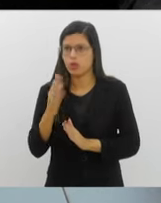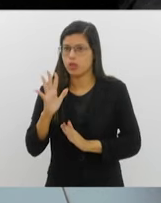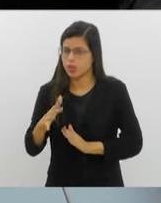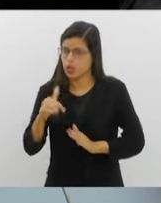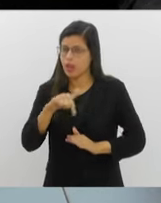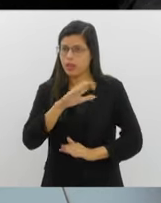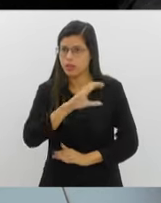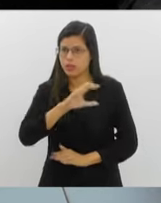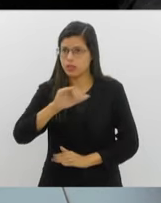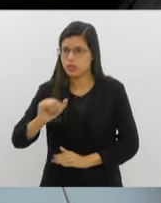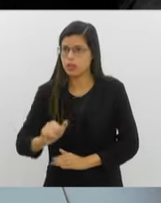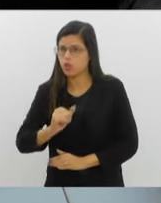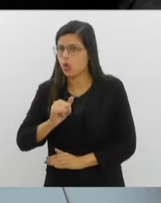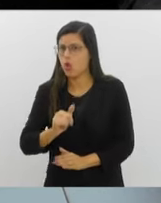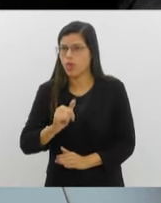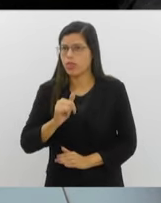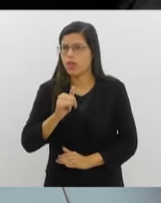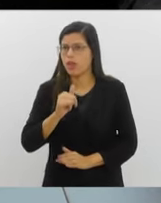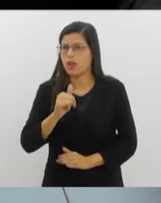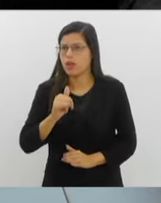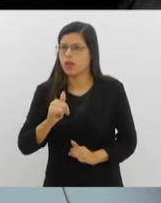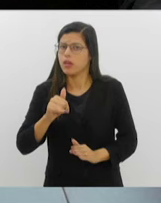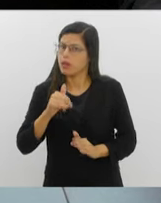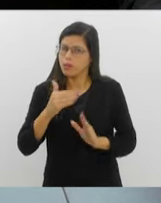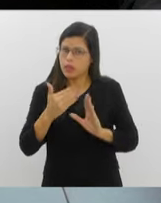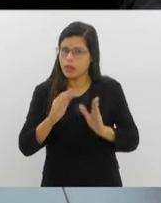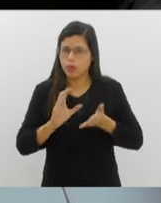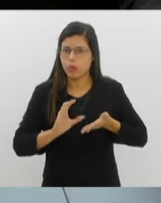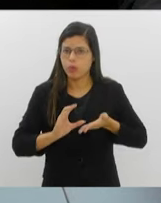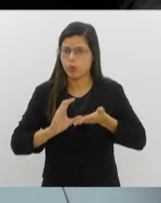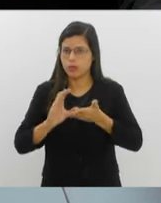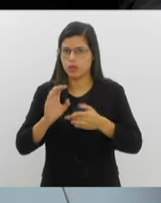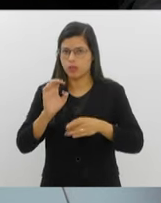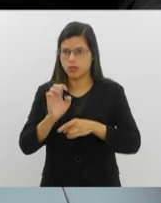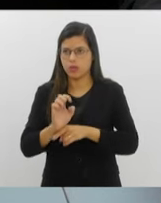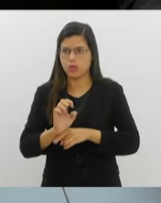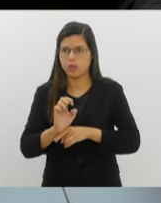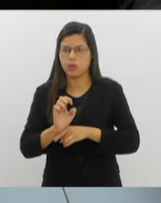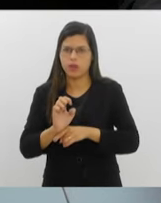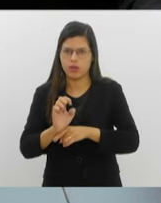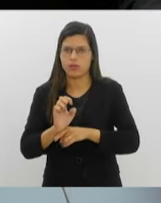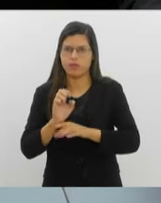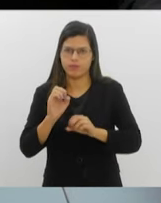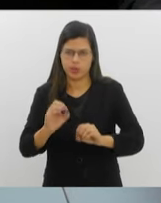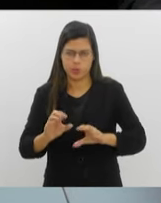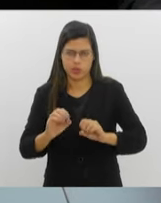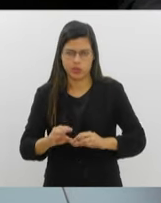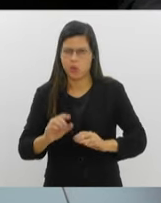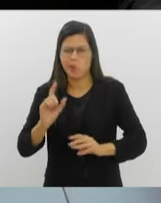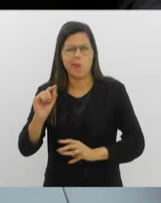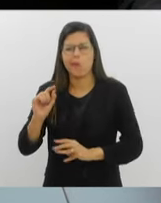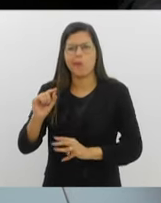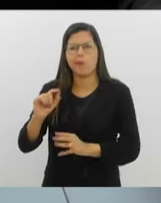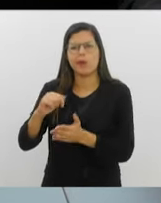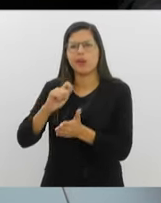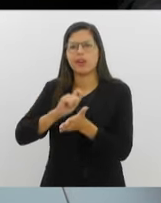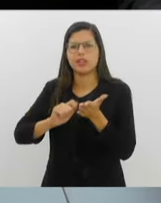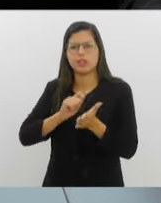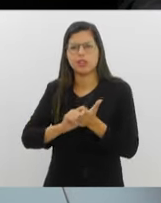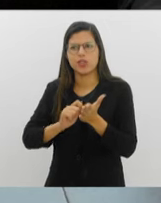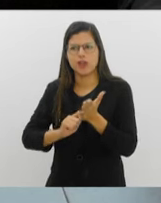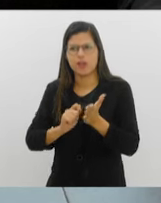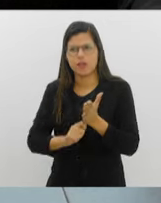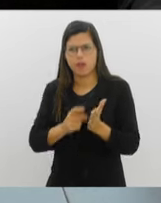diligência a quem? Ao Conselho Estadual de Educação. E o que escreveu